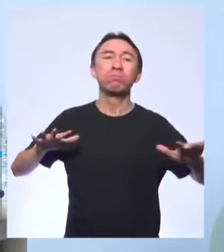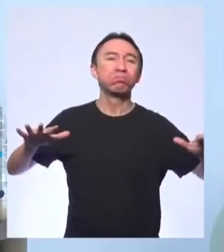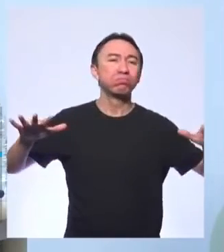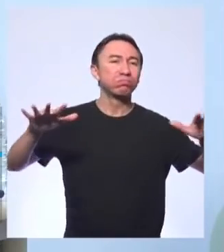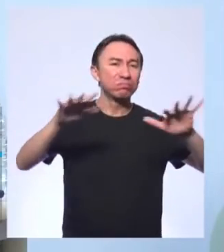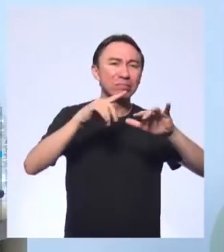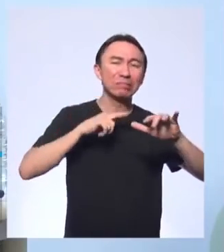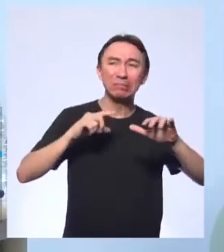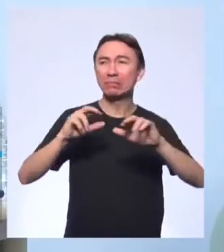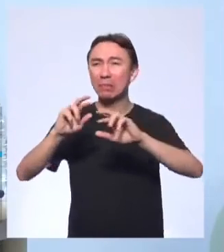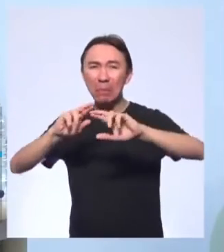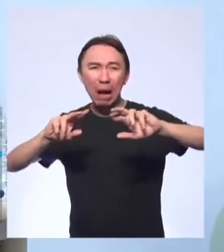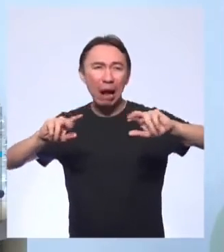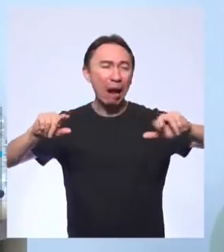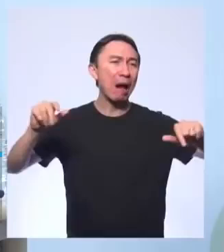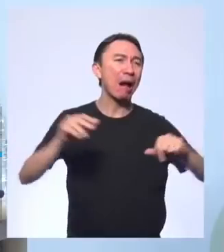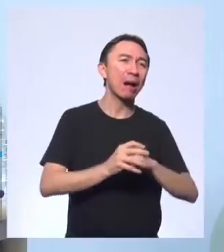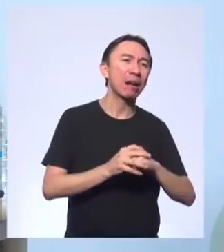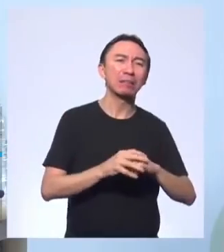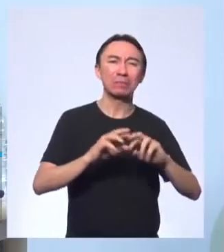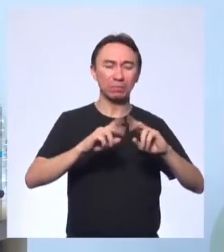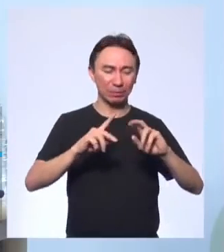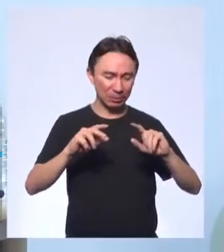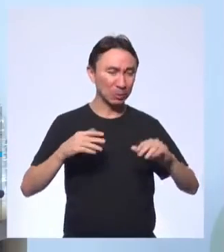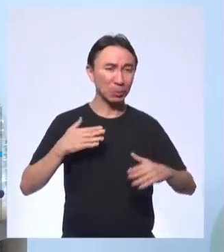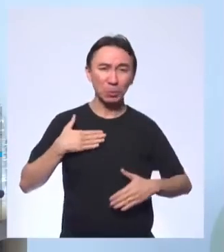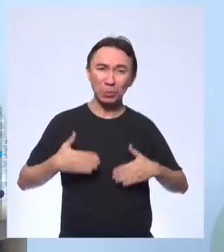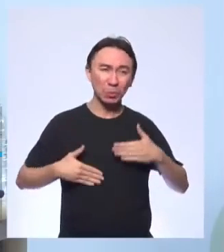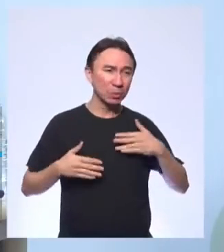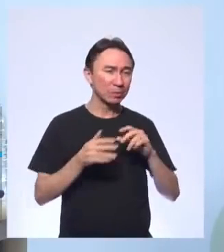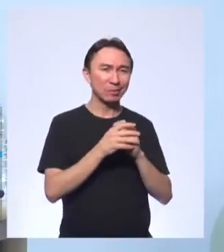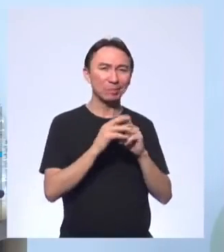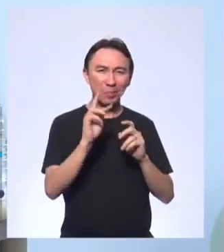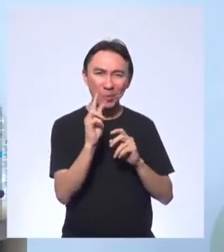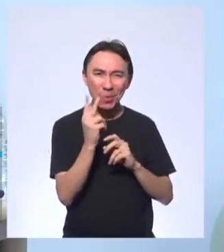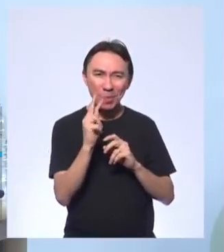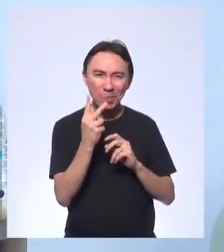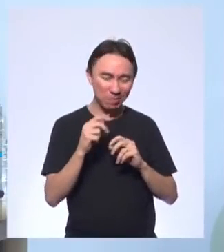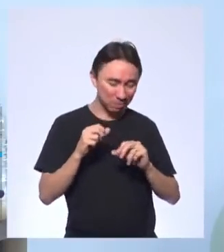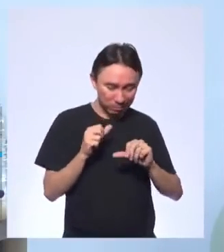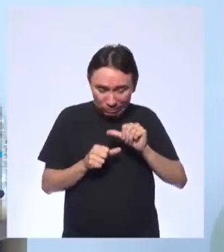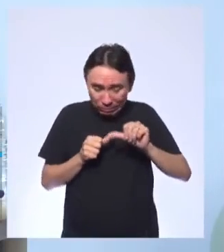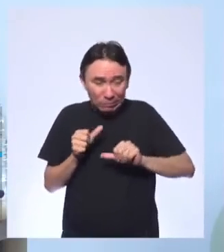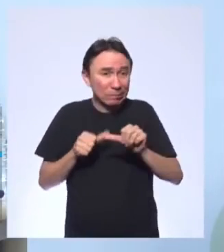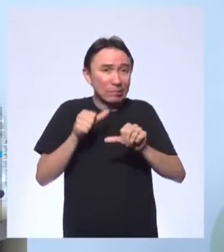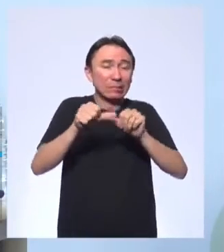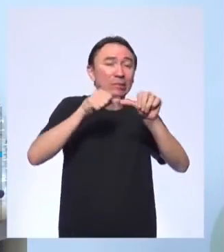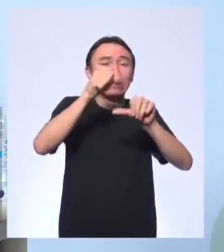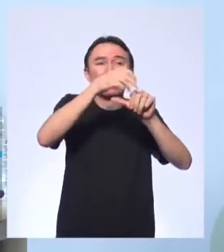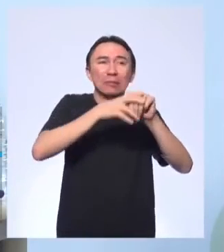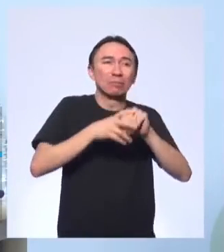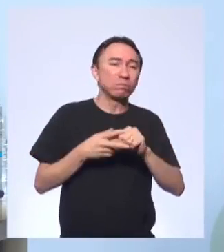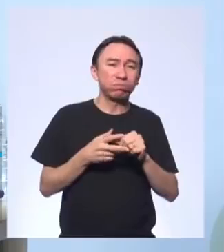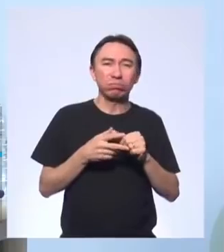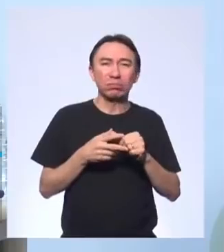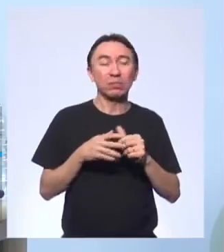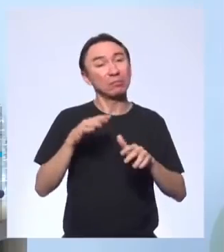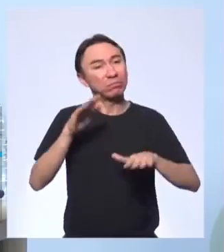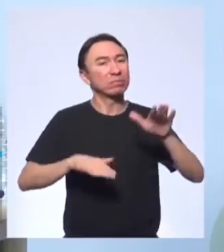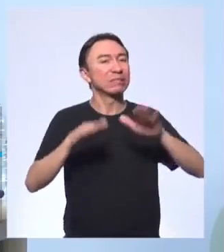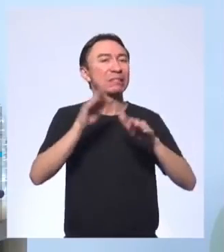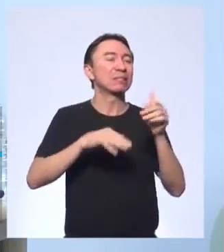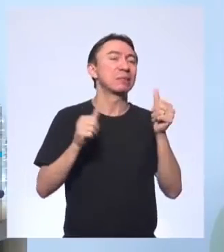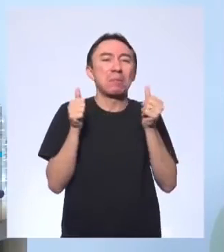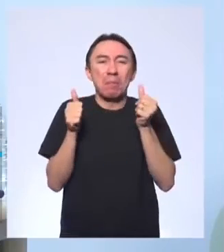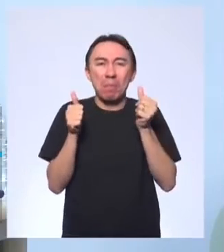essas transformações hormonais e tudo isso dá uma baixa, realmente, e a gente percebe que nessa faixa a gente tem